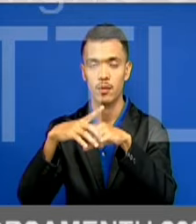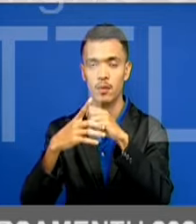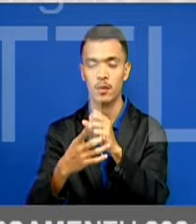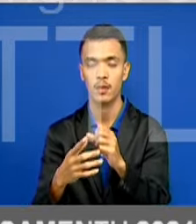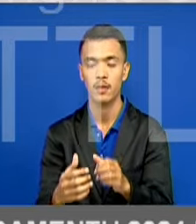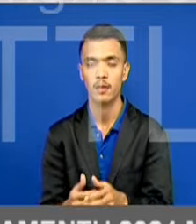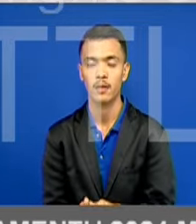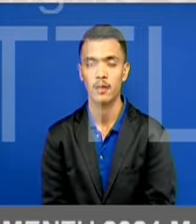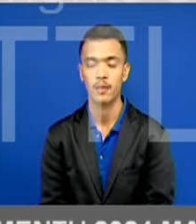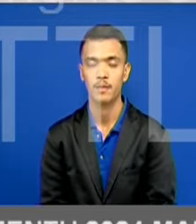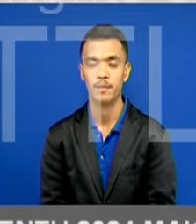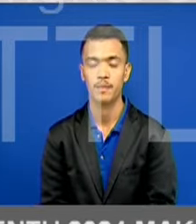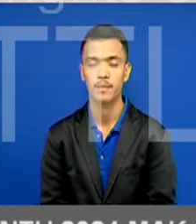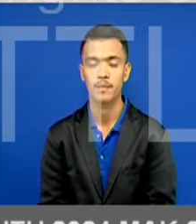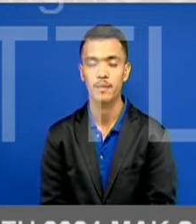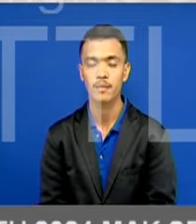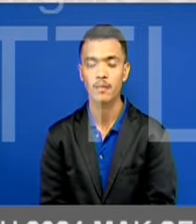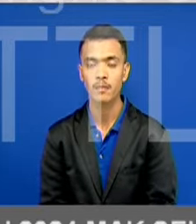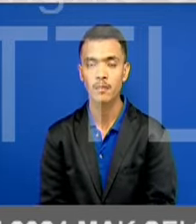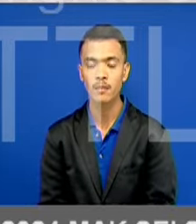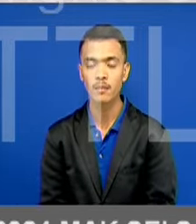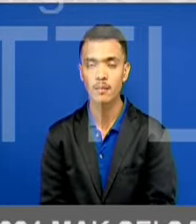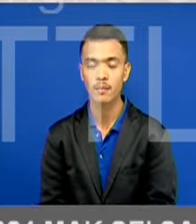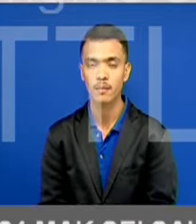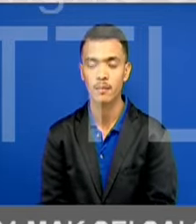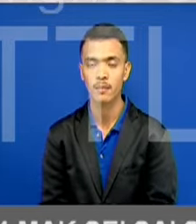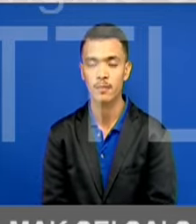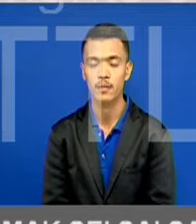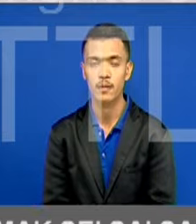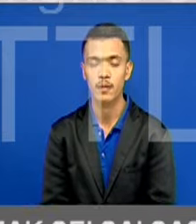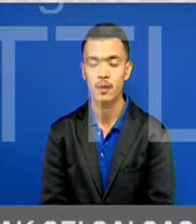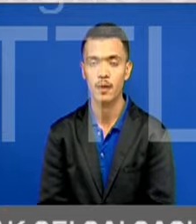niña. Bando ema niña, carácter.